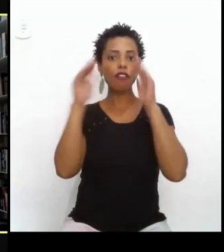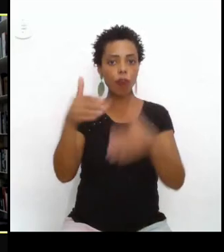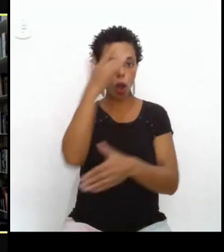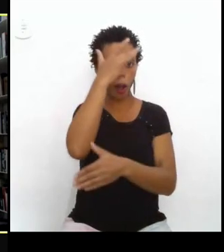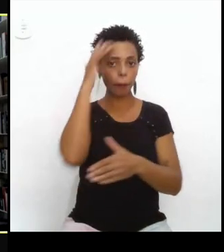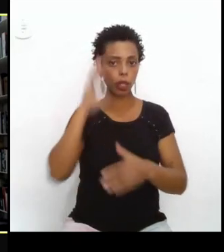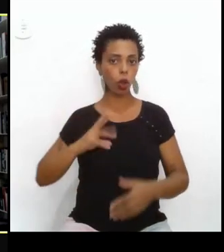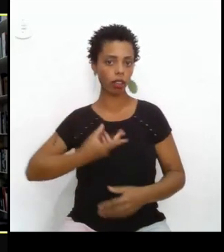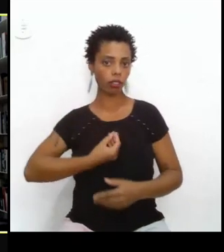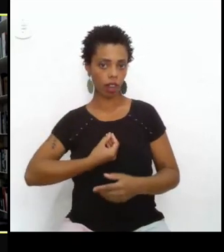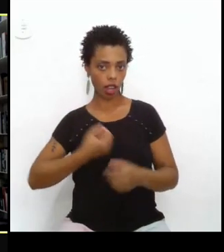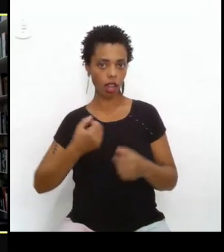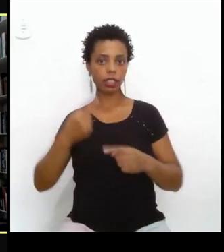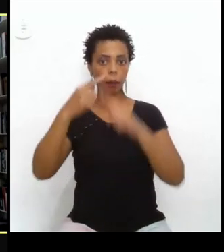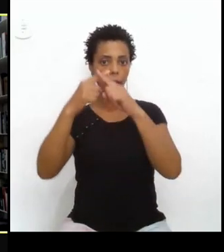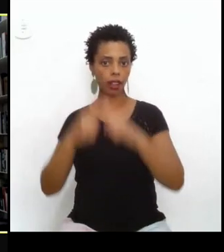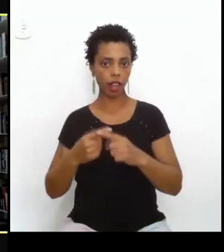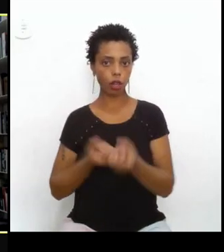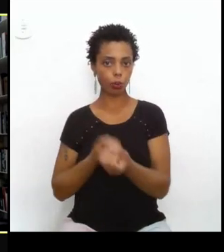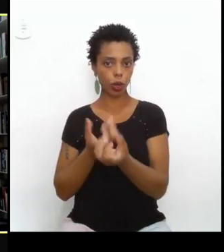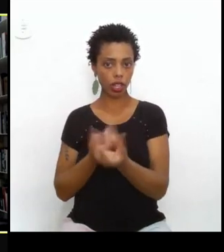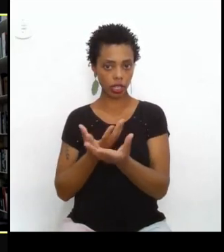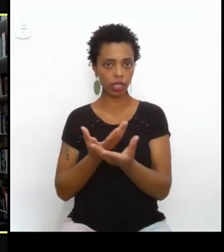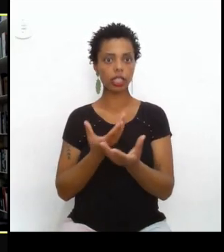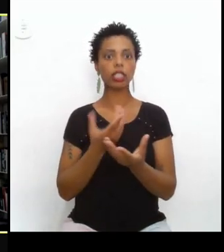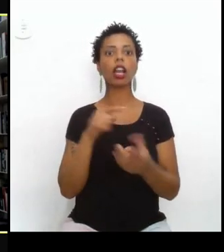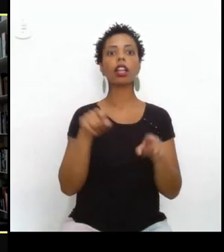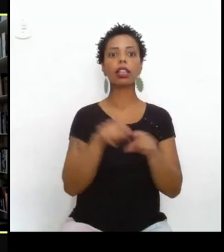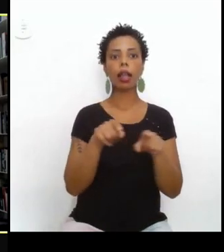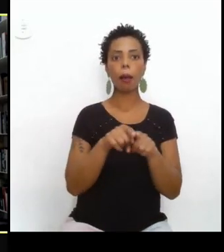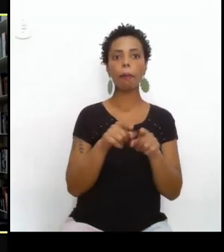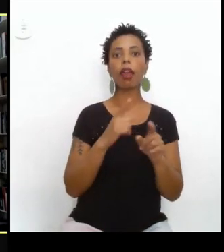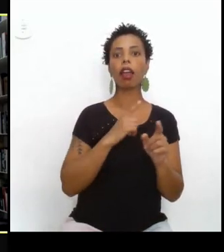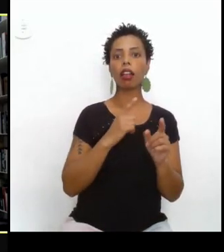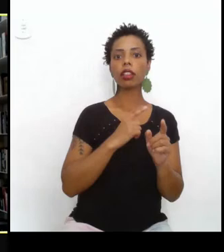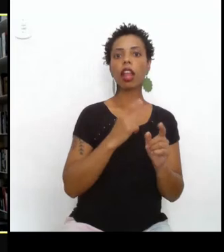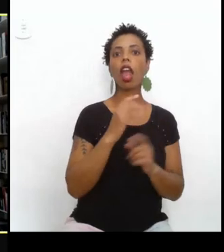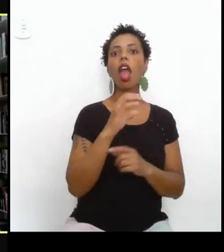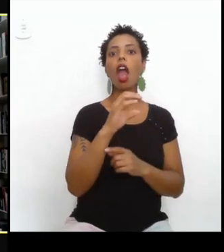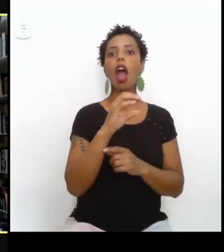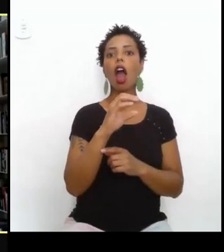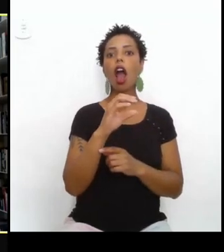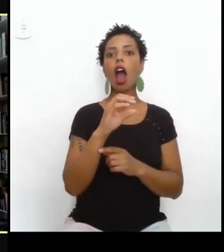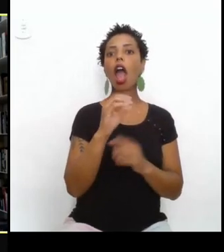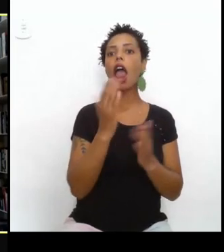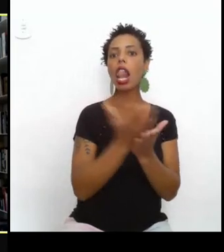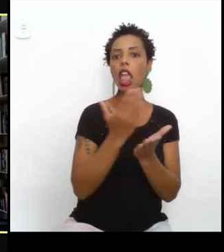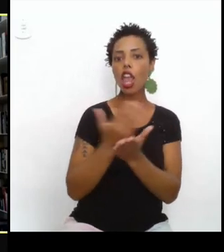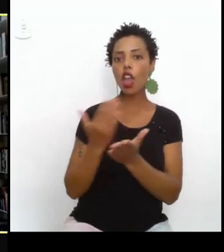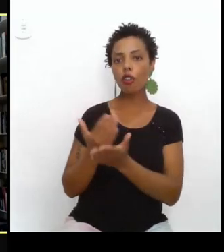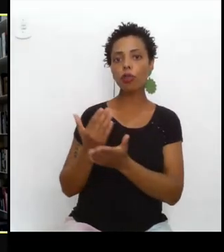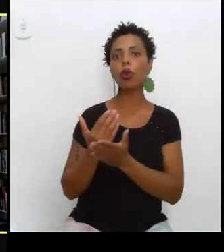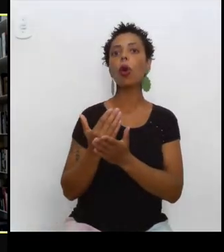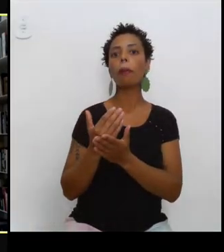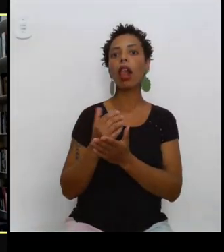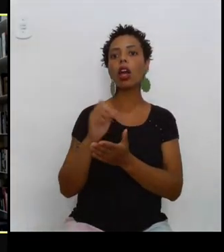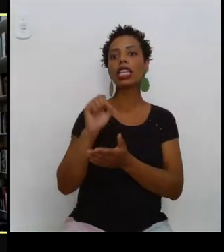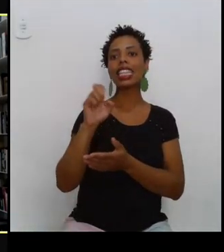publicou escurecendo ou tomografias poéticas pela o sexo da palavra dos vizinhos e